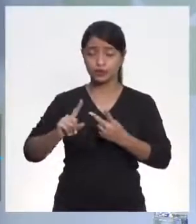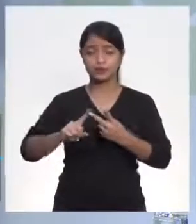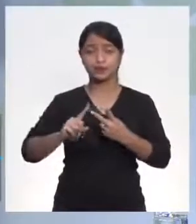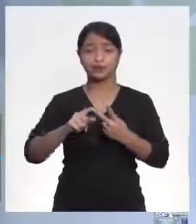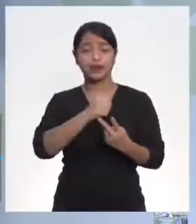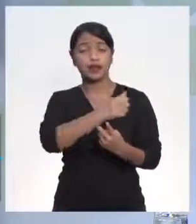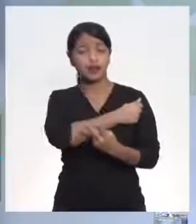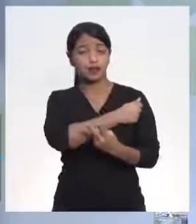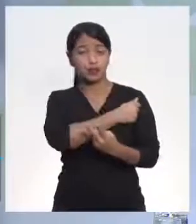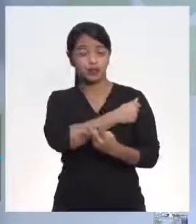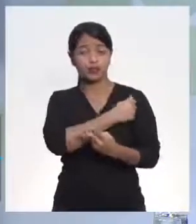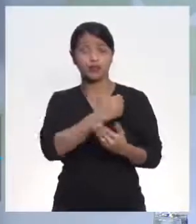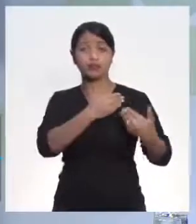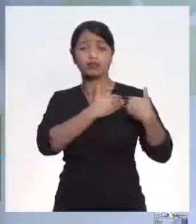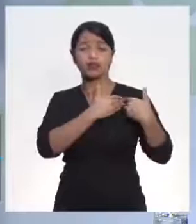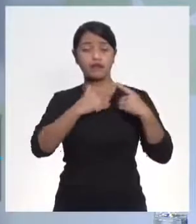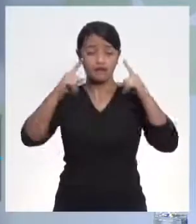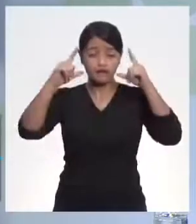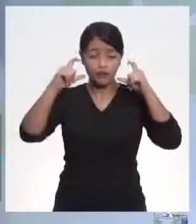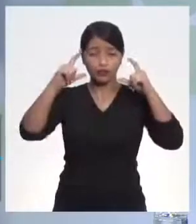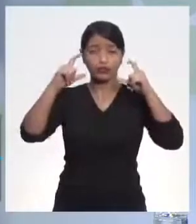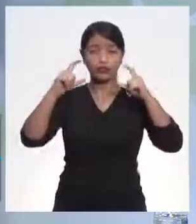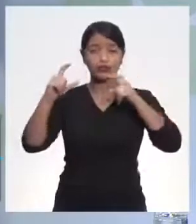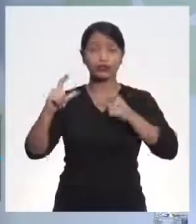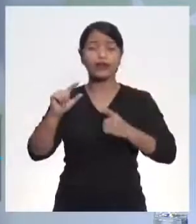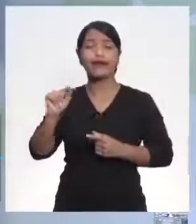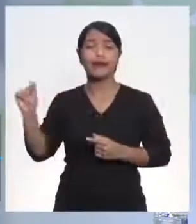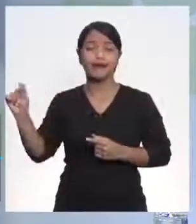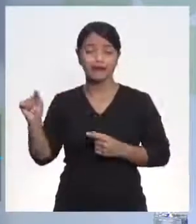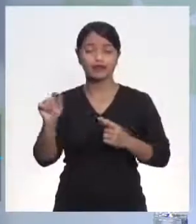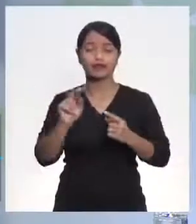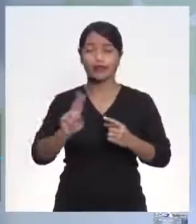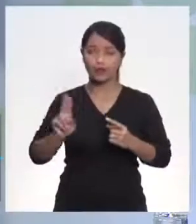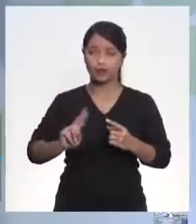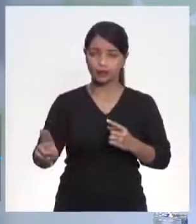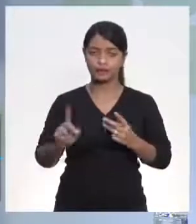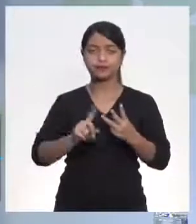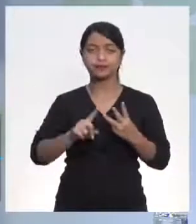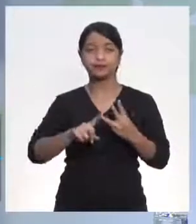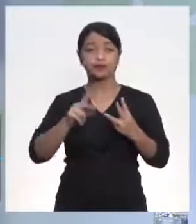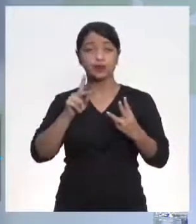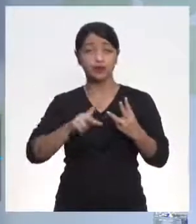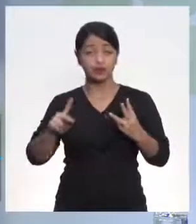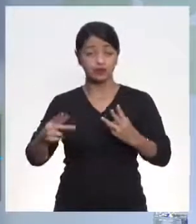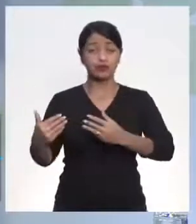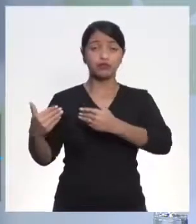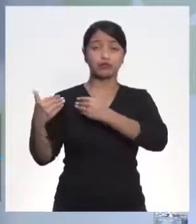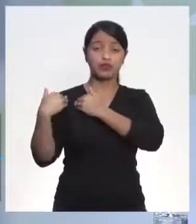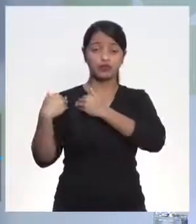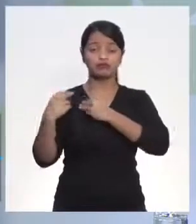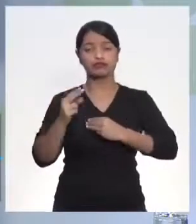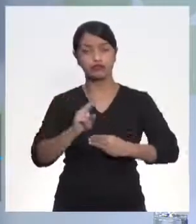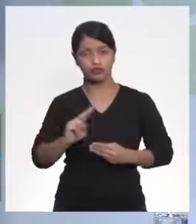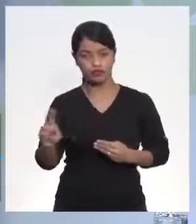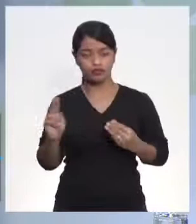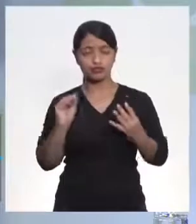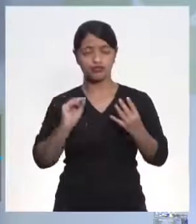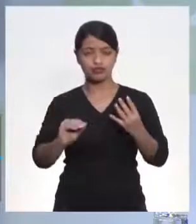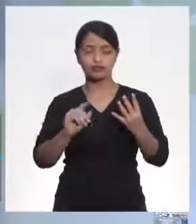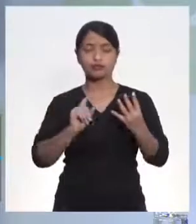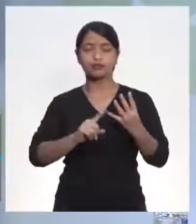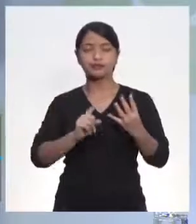do aluno que tirou a foto, né, nome de quem fez a imagem, nome do professor que está responsável por essa equipe e,